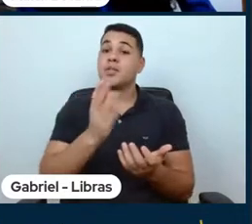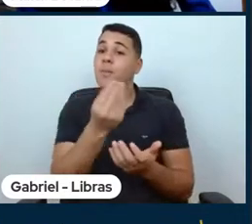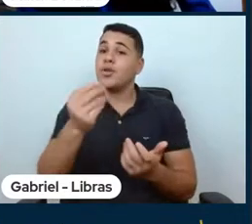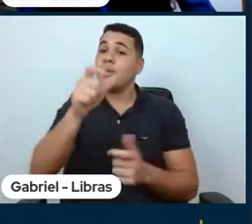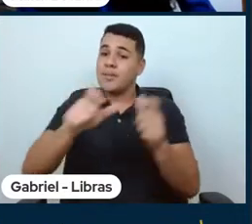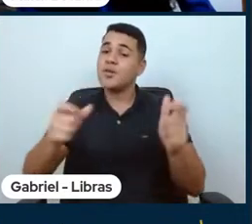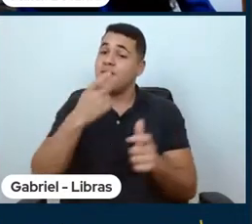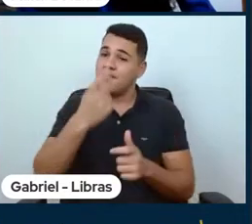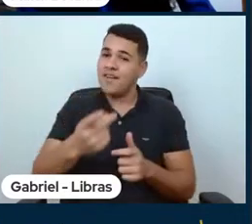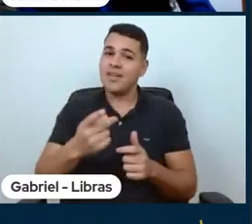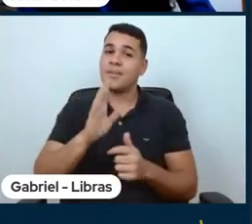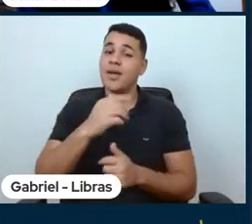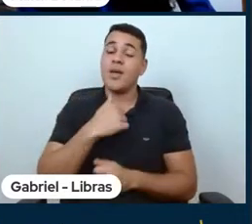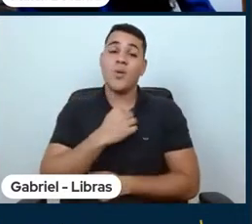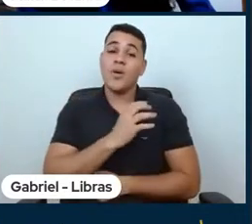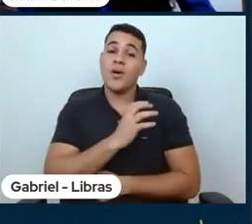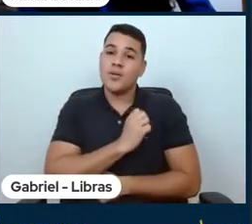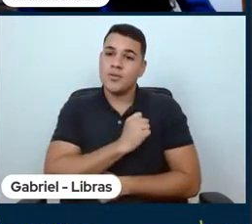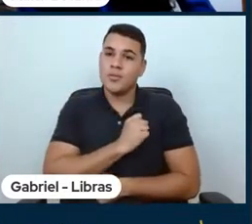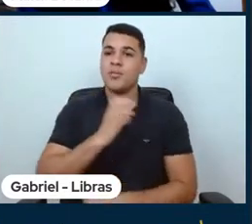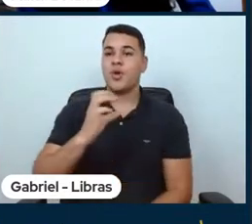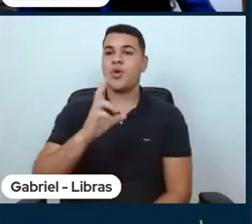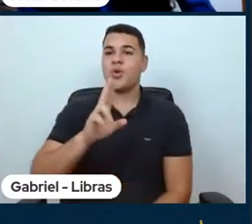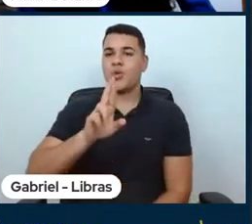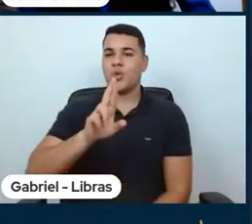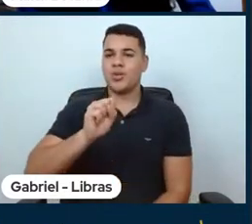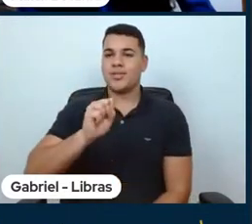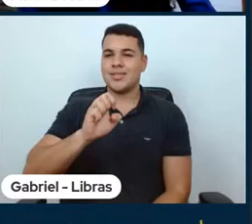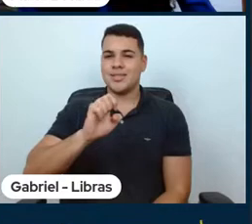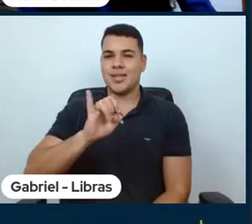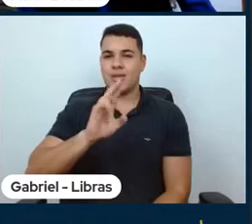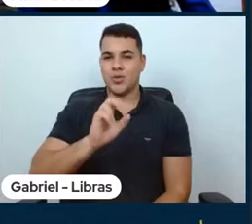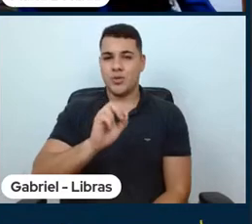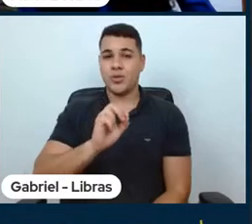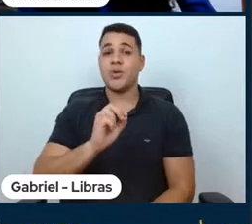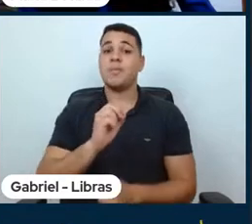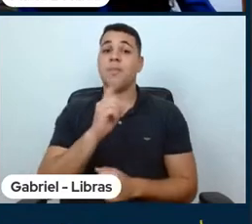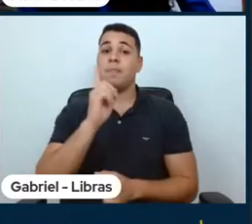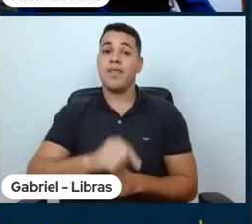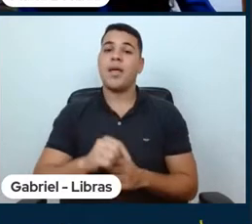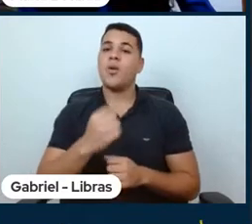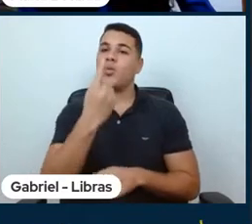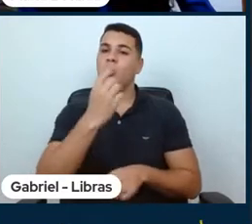tá? Mas eu gostei muito do Coursera, que é o curso